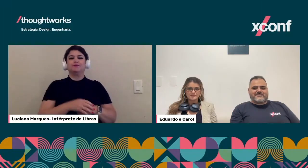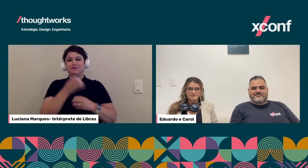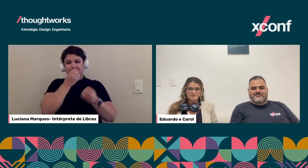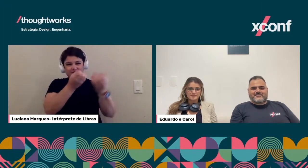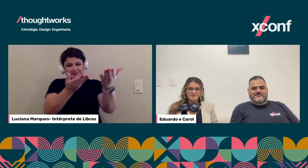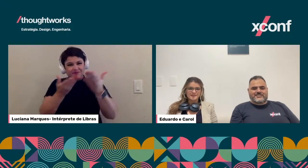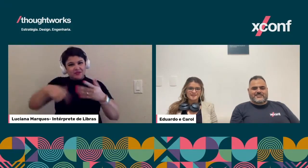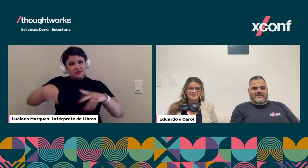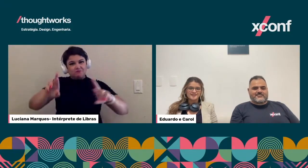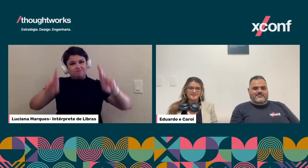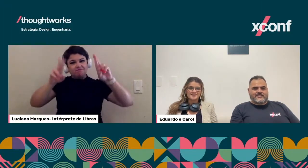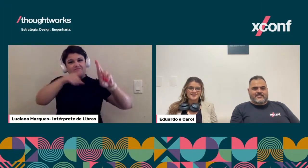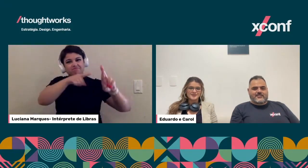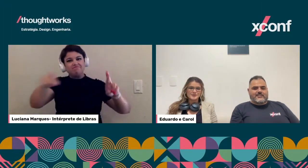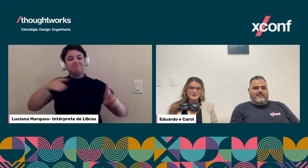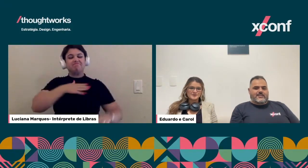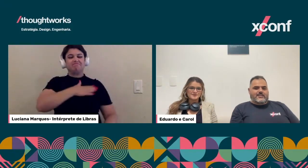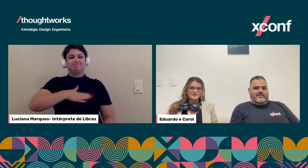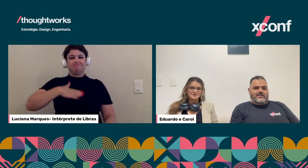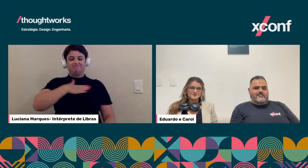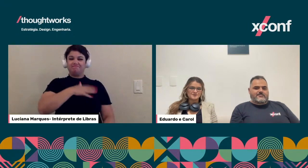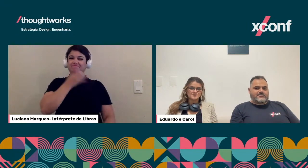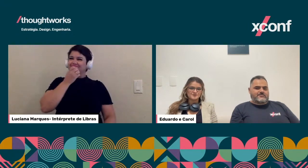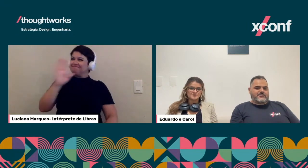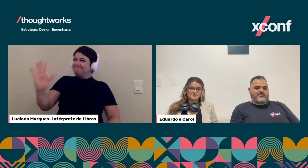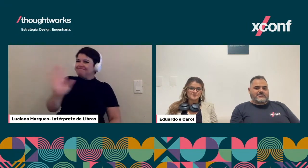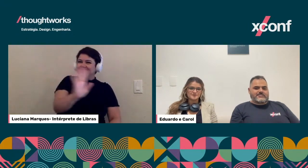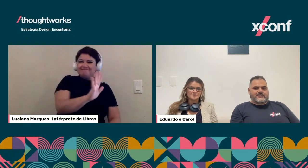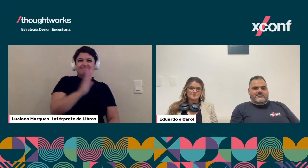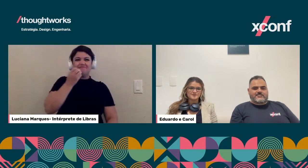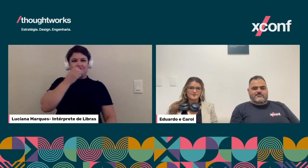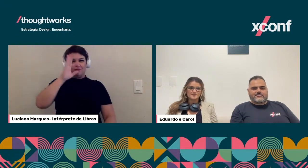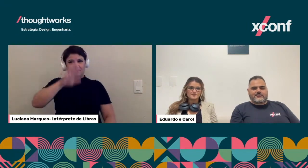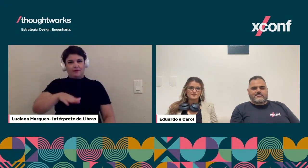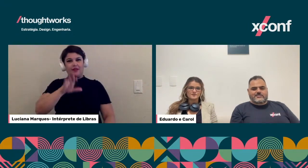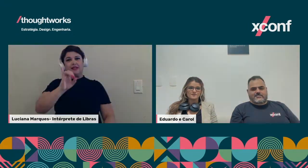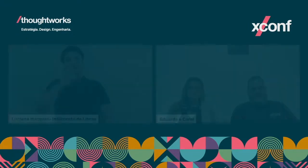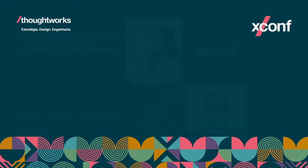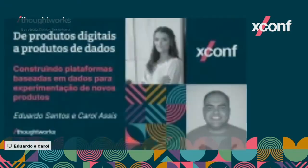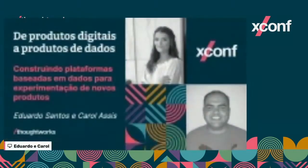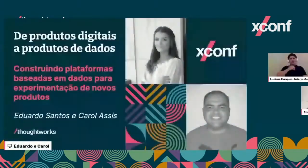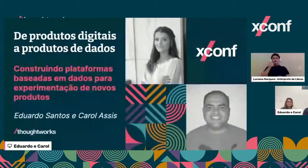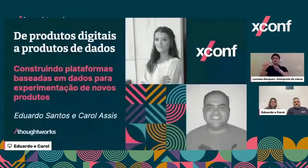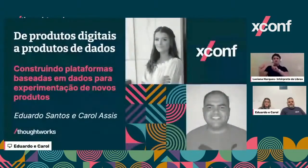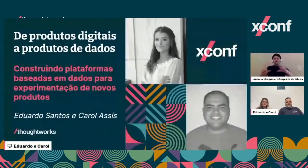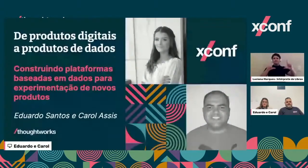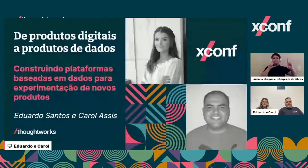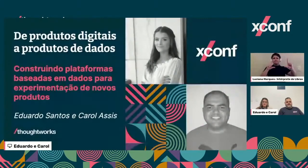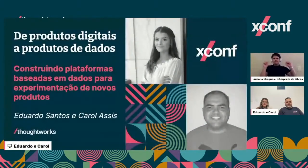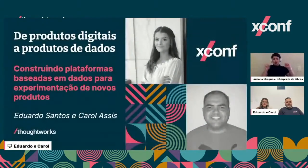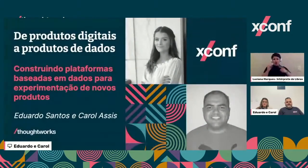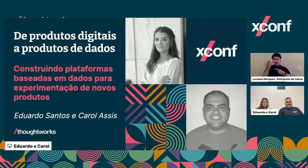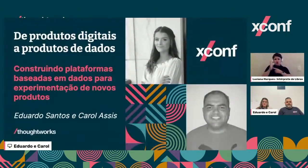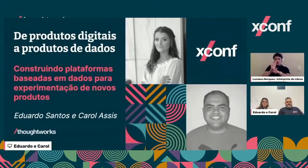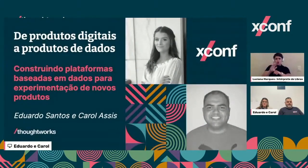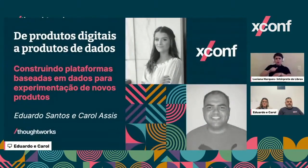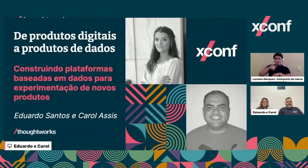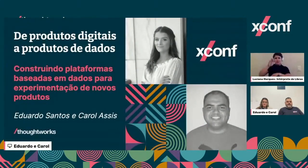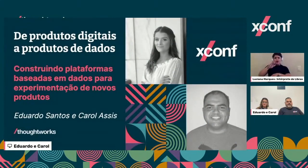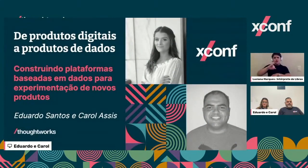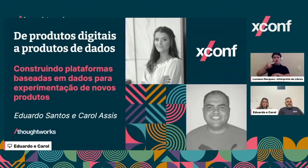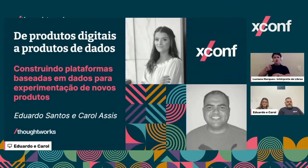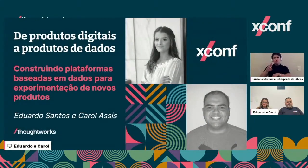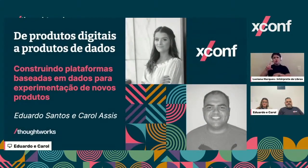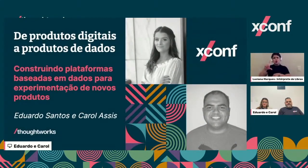Olá, pessoal. Boa tarde. Aí, se puder botar a apresentação, Júlia, não sei se é a Júlia ou o Mike que está aí. Maravilhoso,